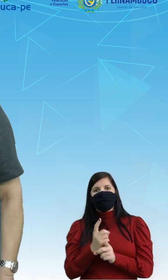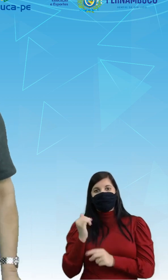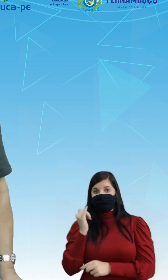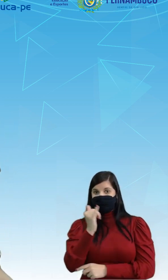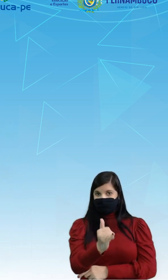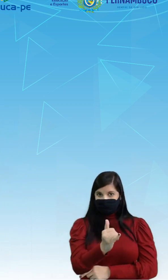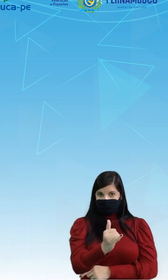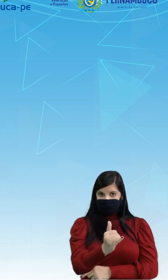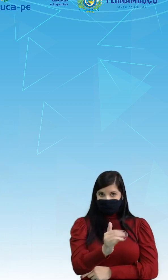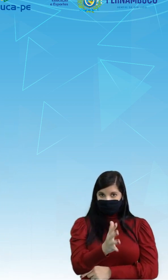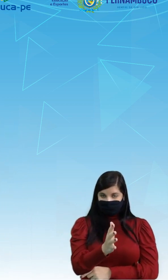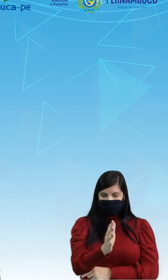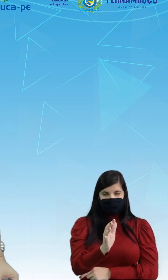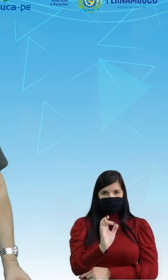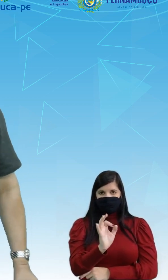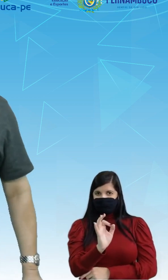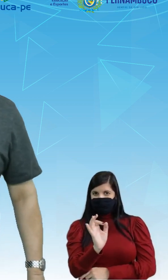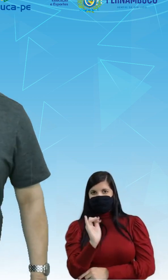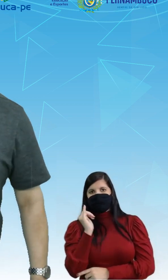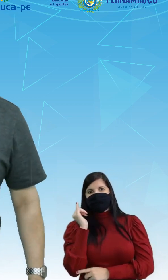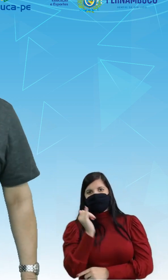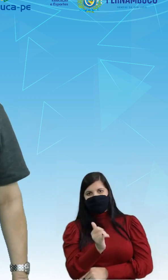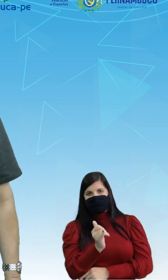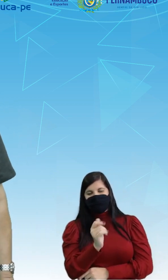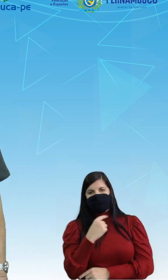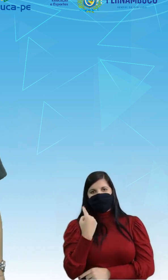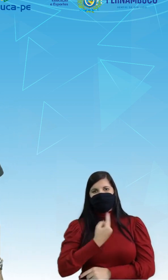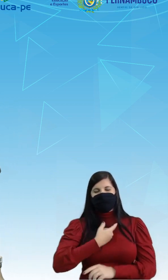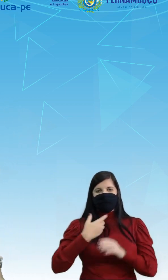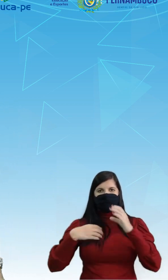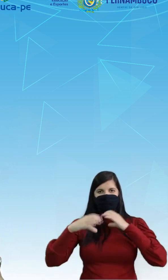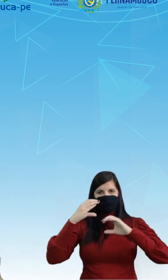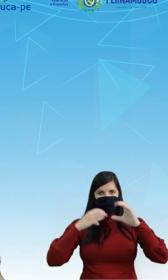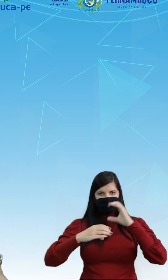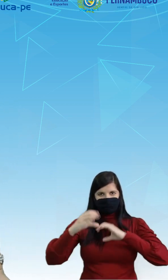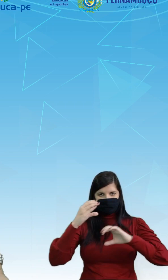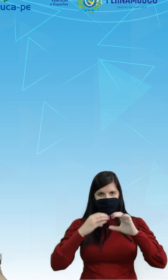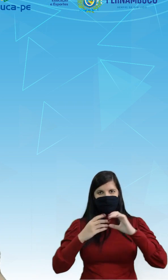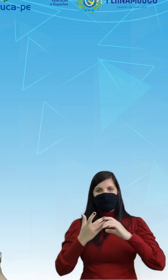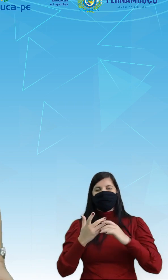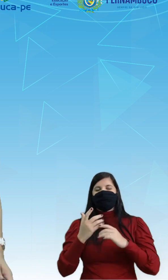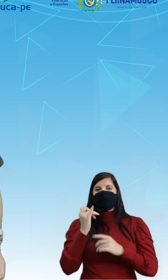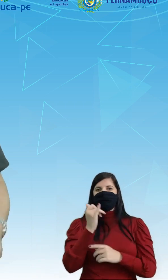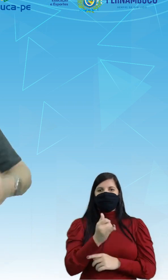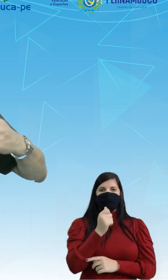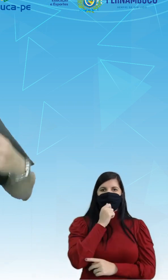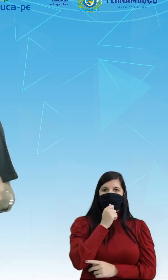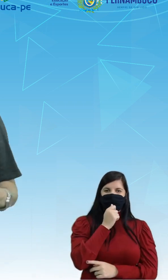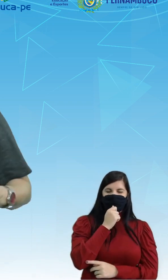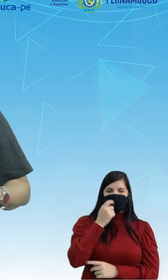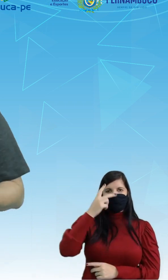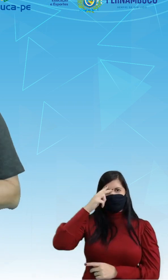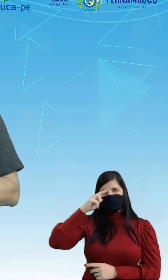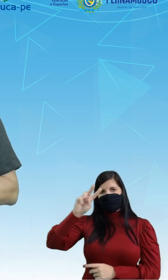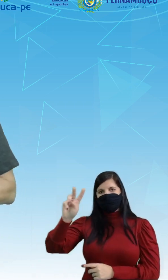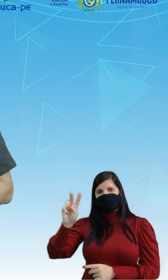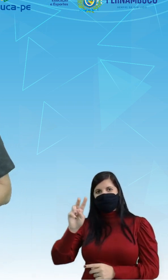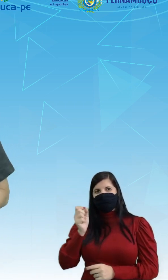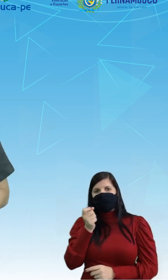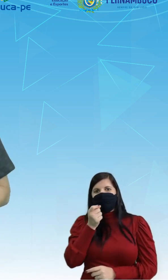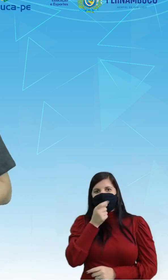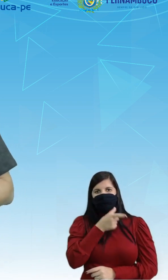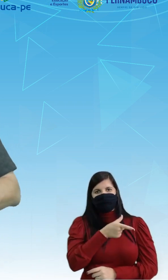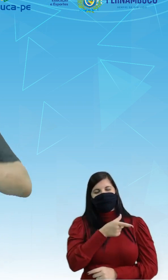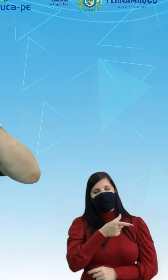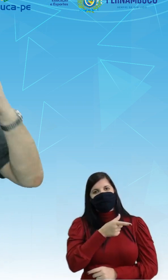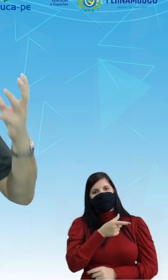o não dito e saber que nós nos comunicamos também pelo não dito. E lembrar que nós vimos a